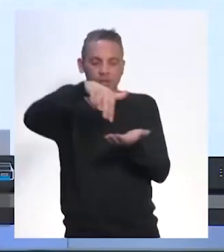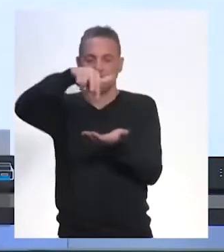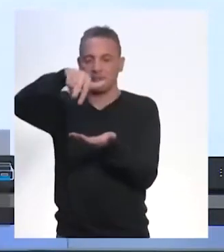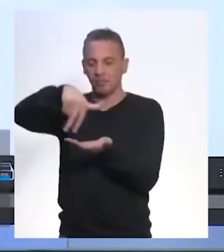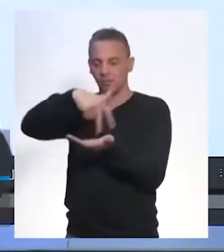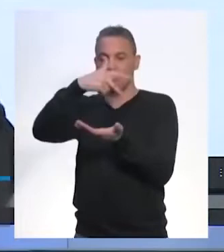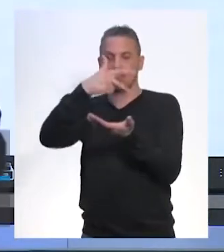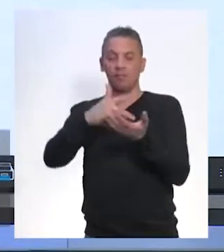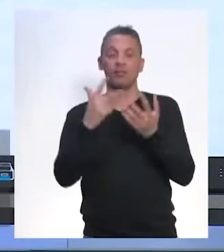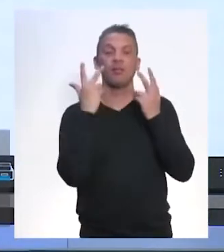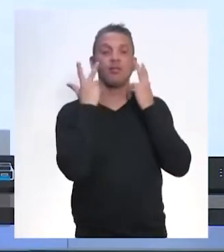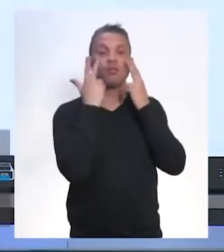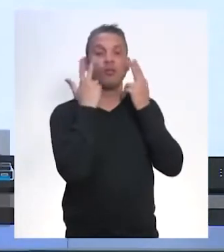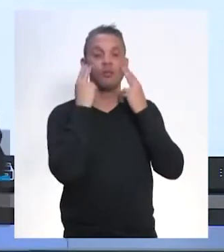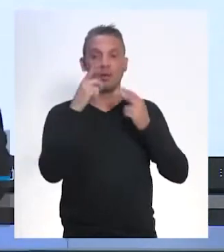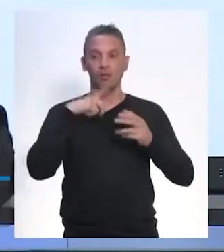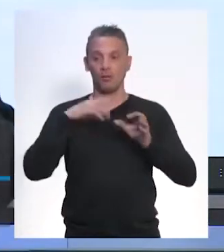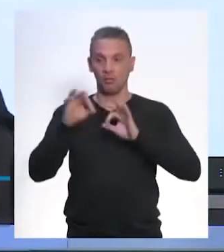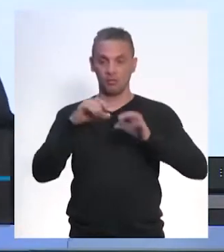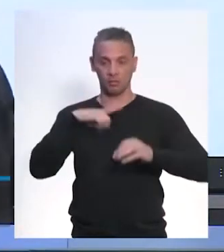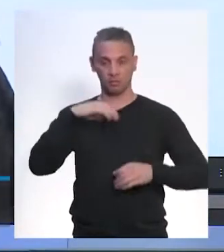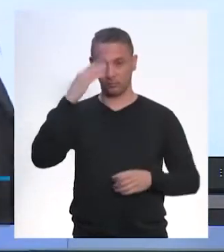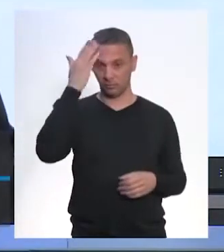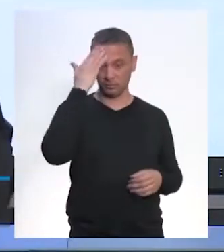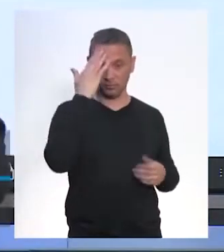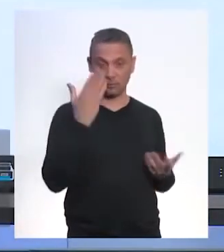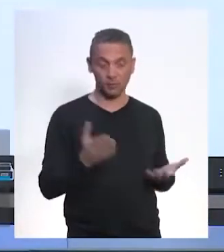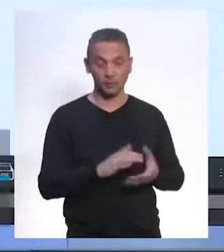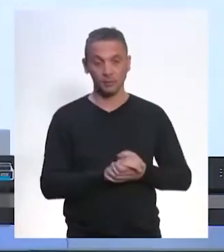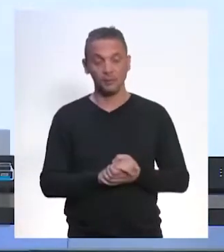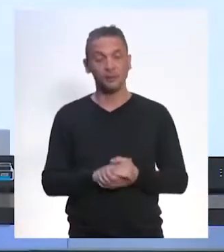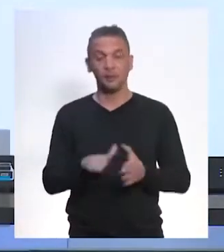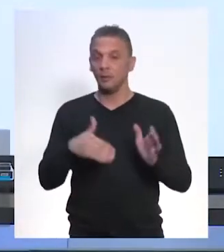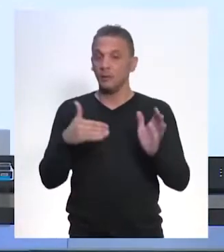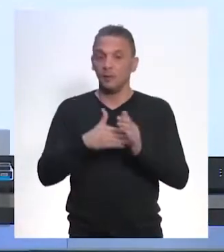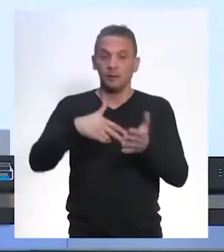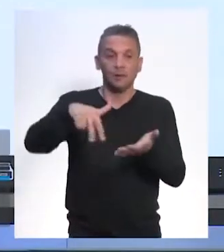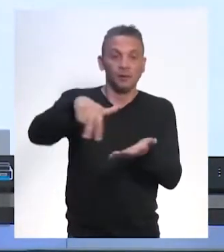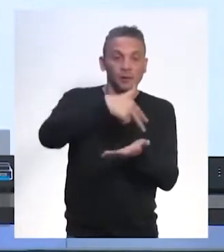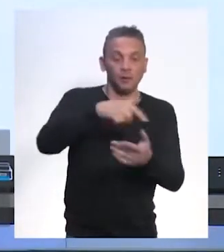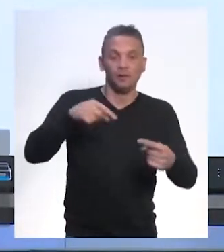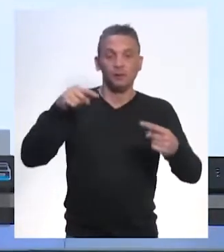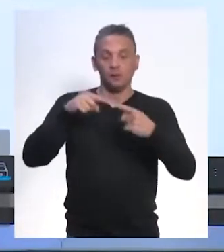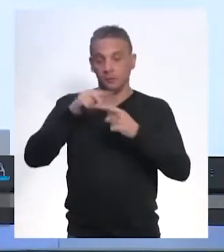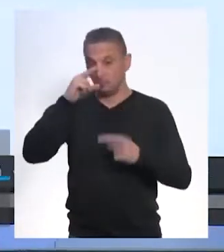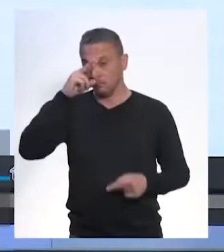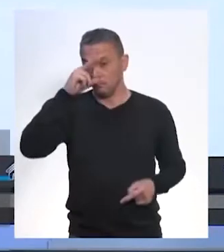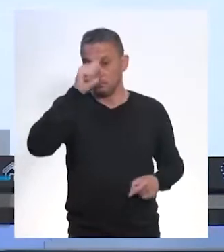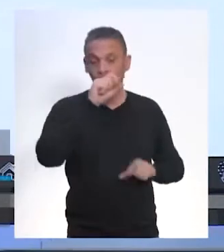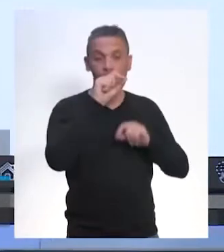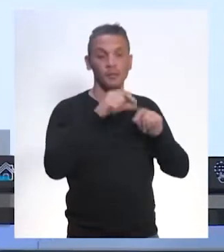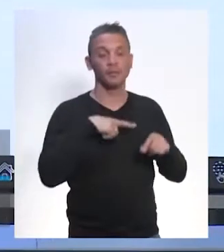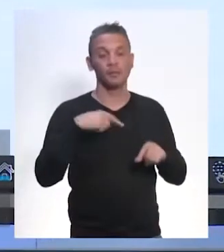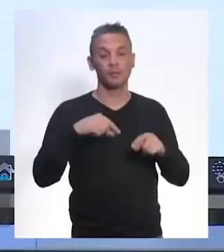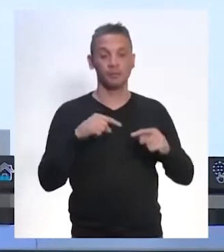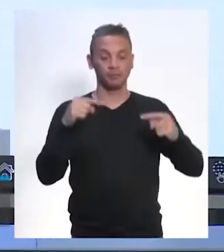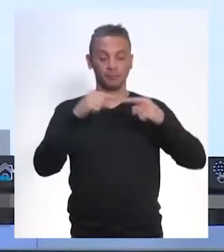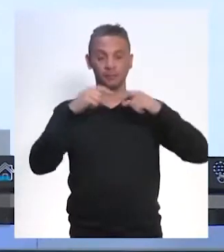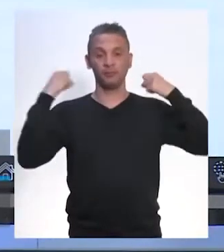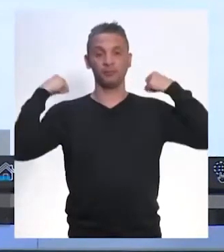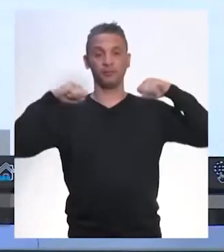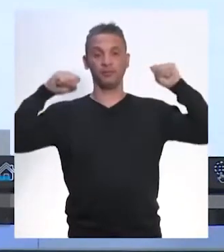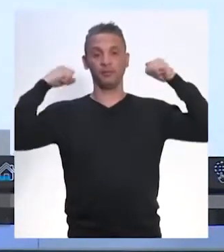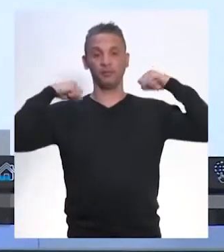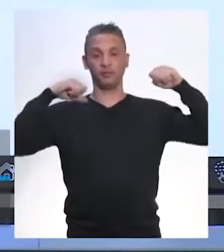com esse chão, elas deslizam por ele, tá? Então, toda dança de atrito mais forte, o que tem que acontecer? Um condicionamento físico